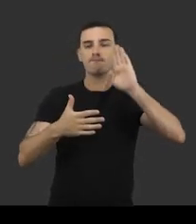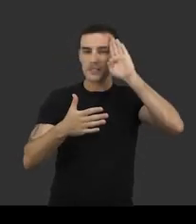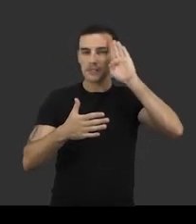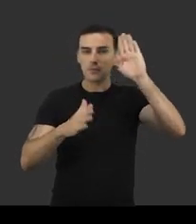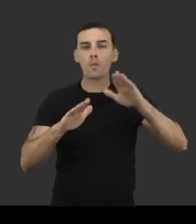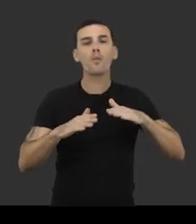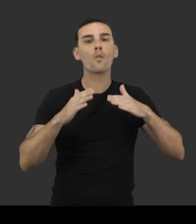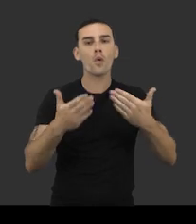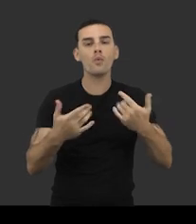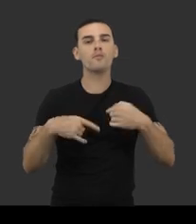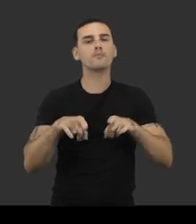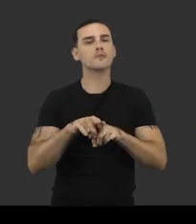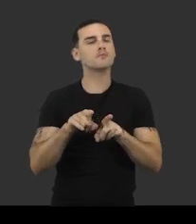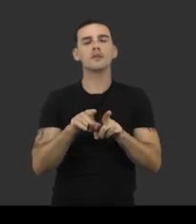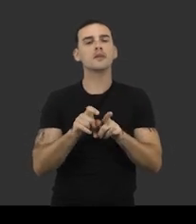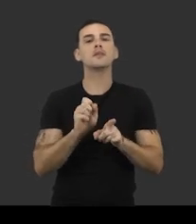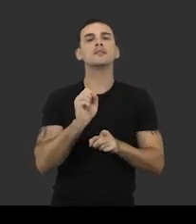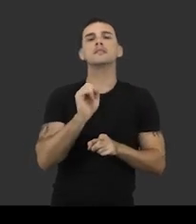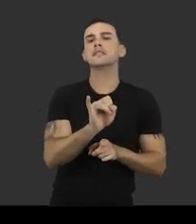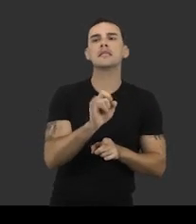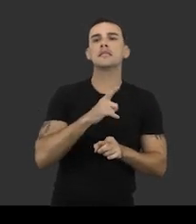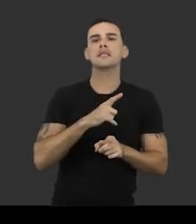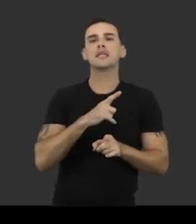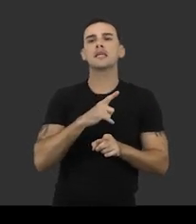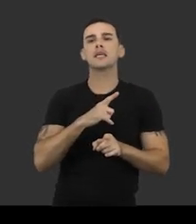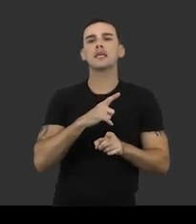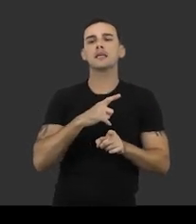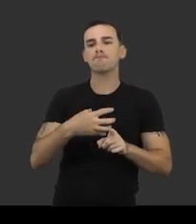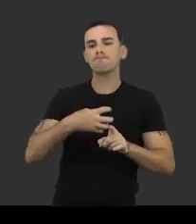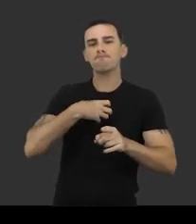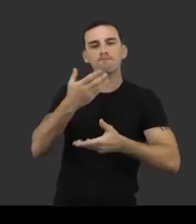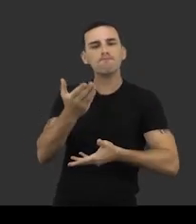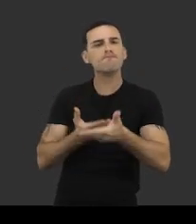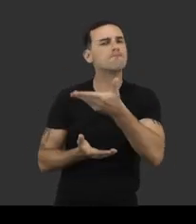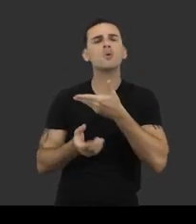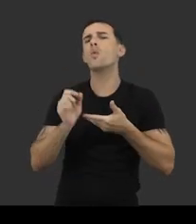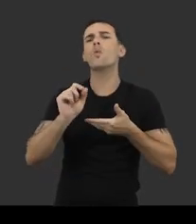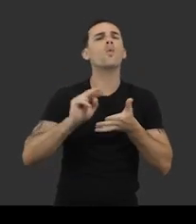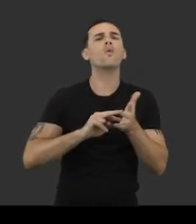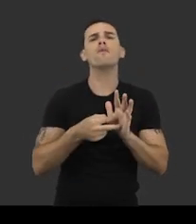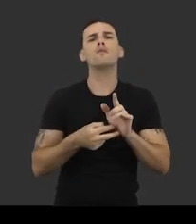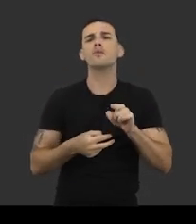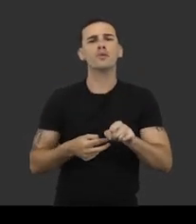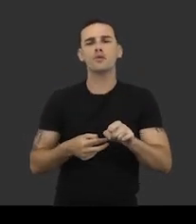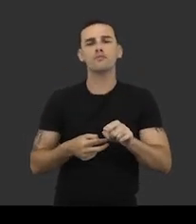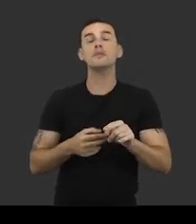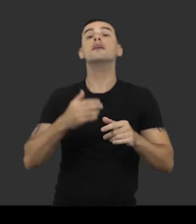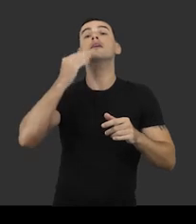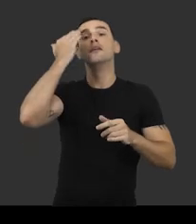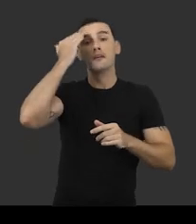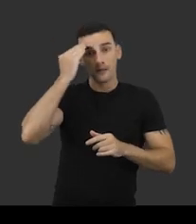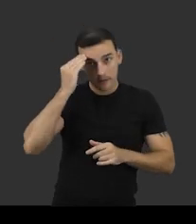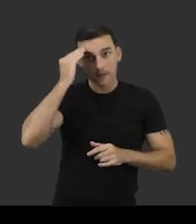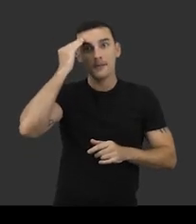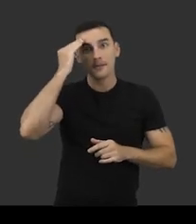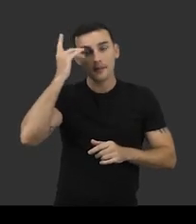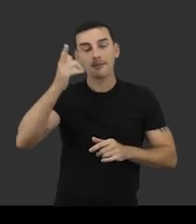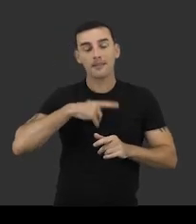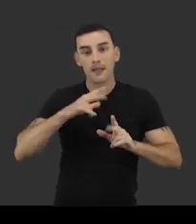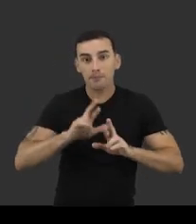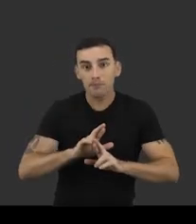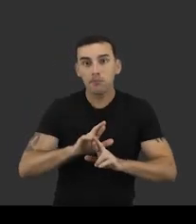características, saber, quando a gente fala de integração sensorial, o que é isso? Entendi. Distúrbios de